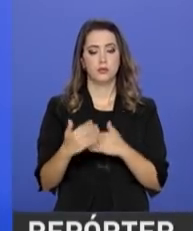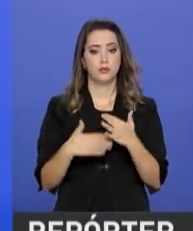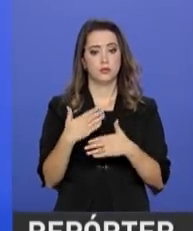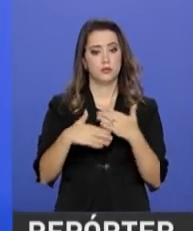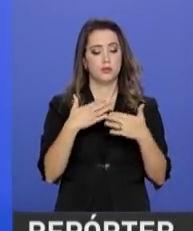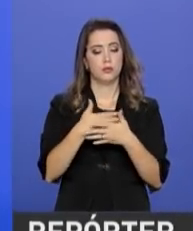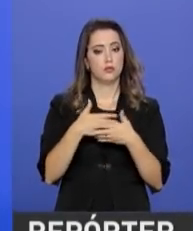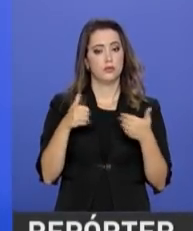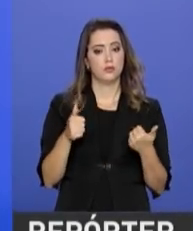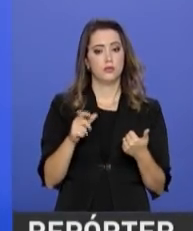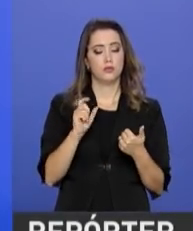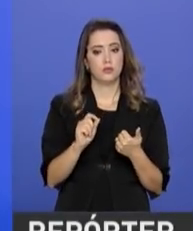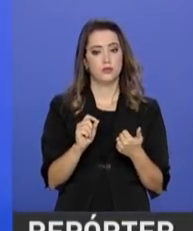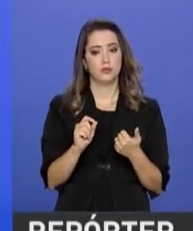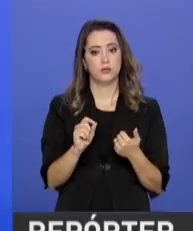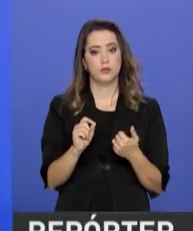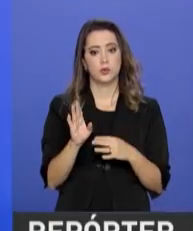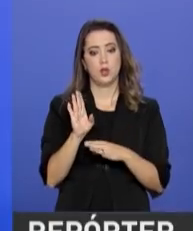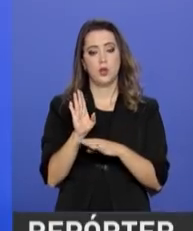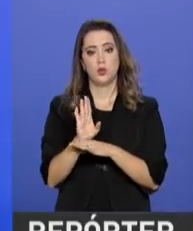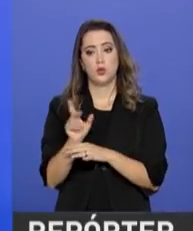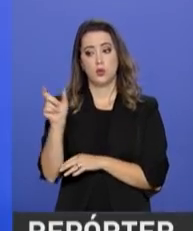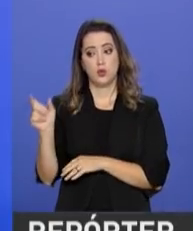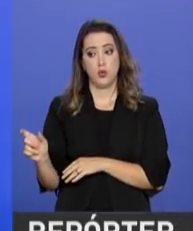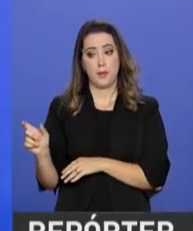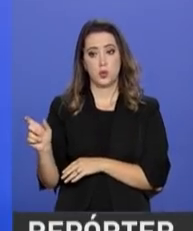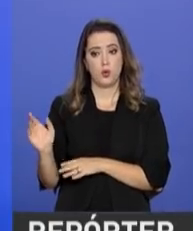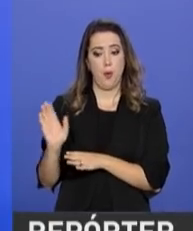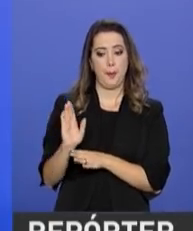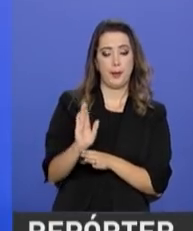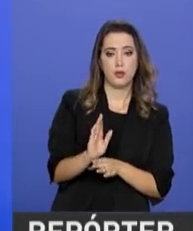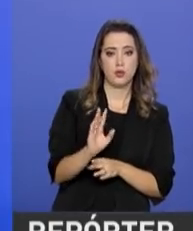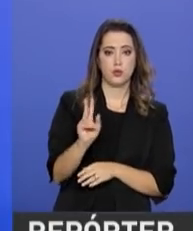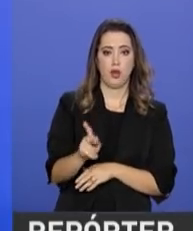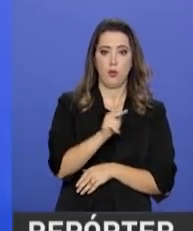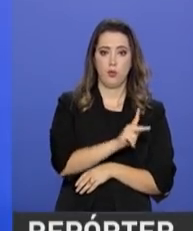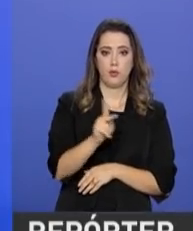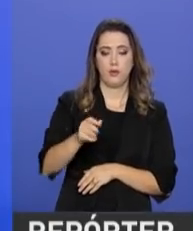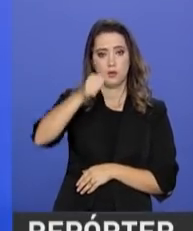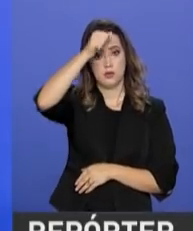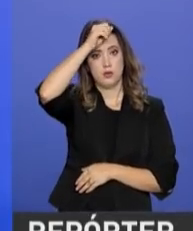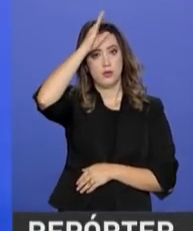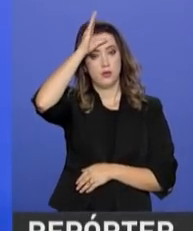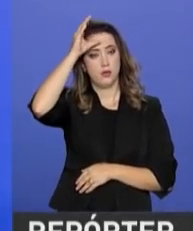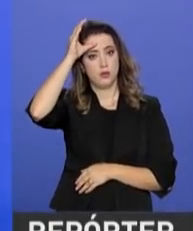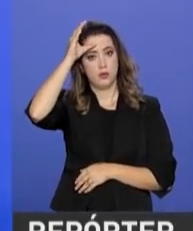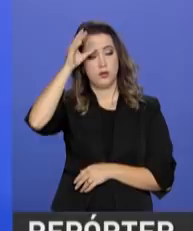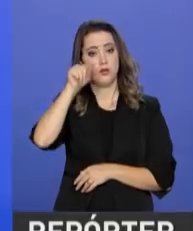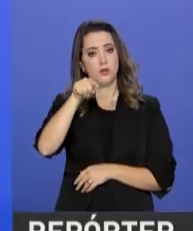agregando a figura do assistente de alfabetização, que vai auxiliar os professores alfabetizadores nessa